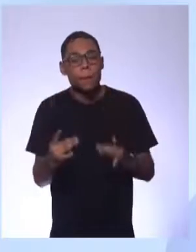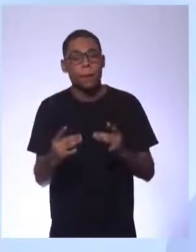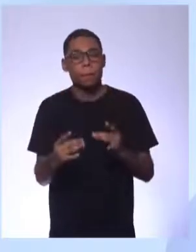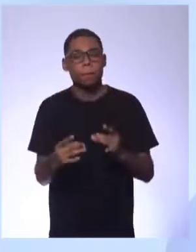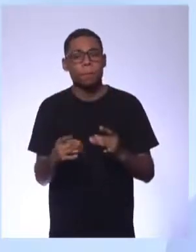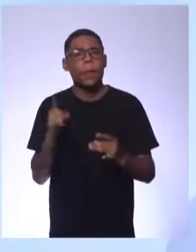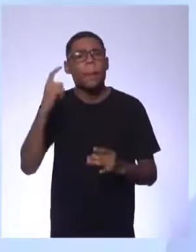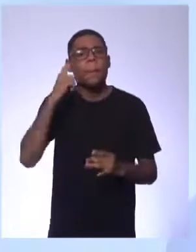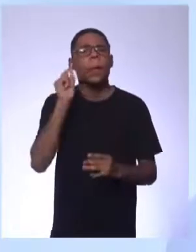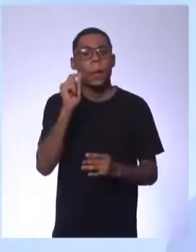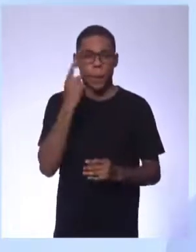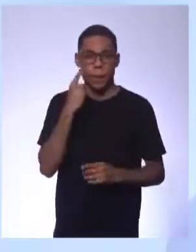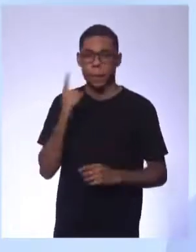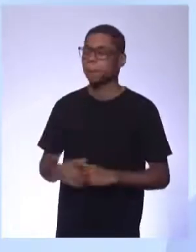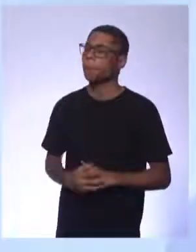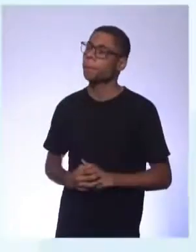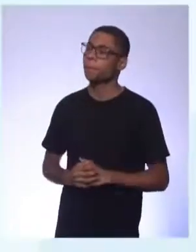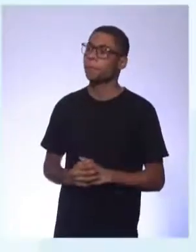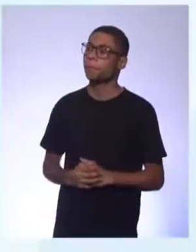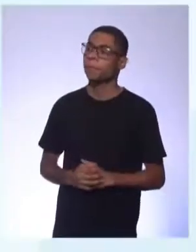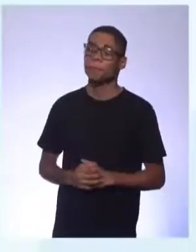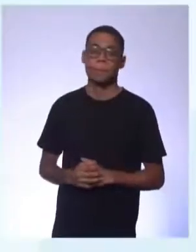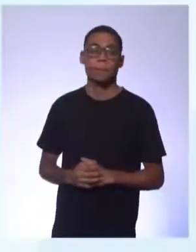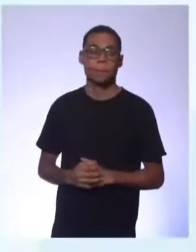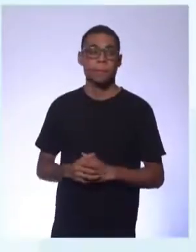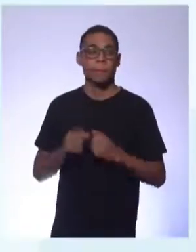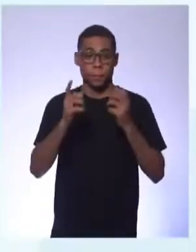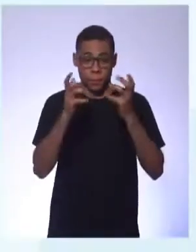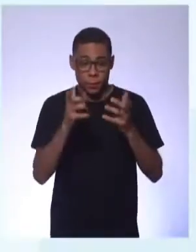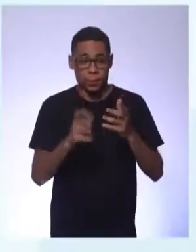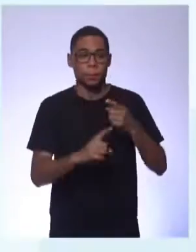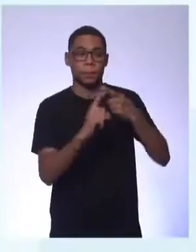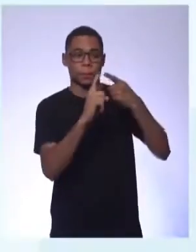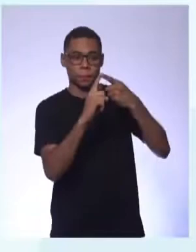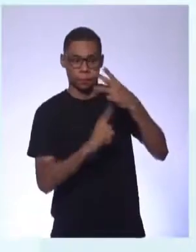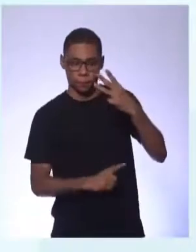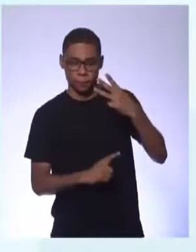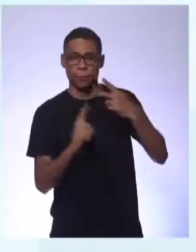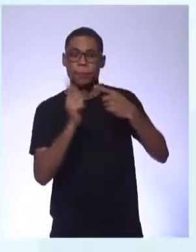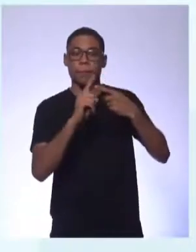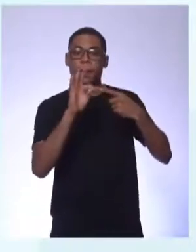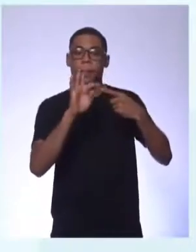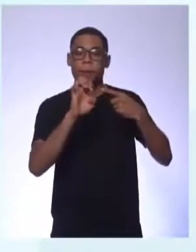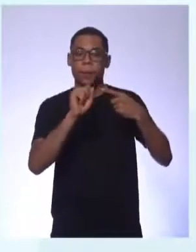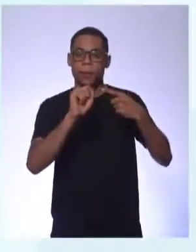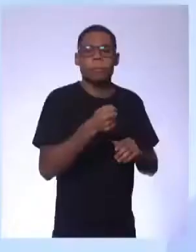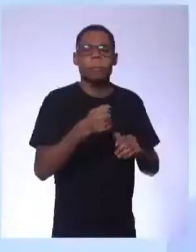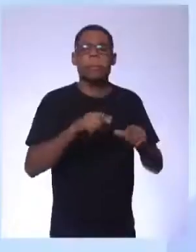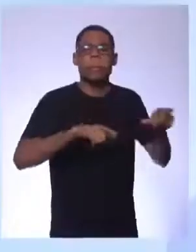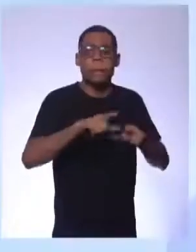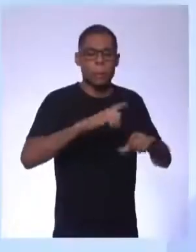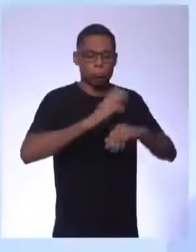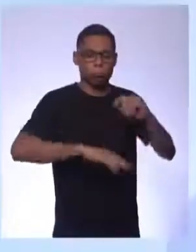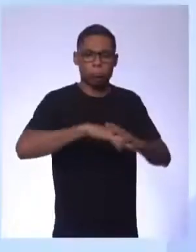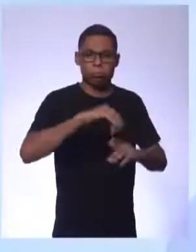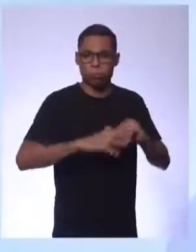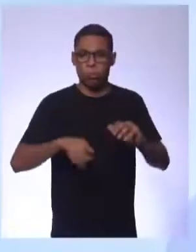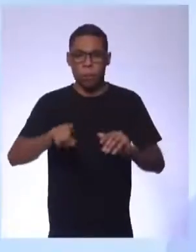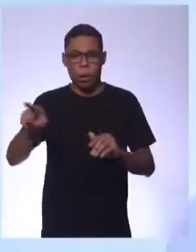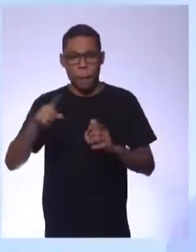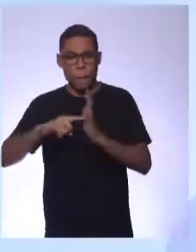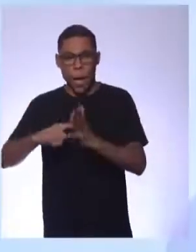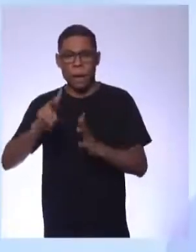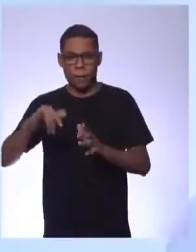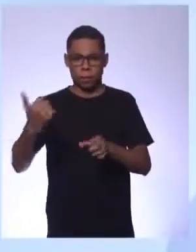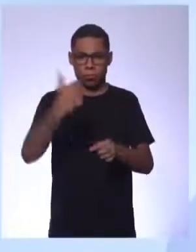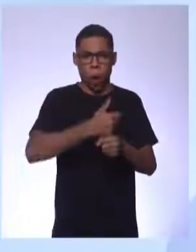nisso aqui que está na tela agora. Ele quer que você pense uma tese, que é o professor aqui dando uma aula para